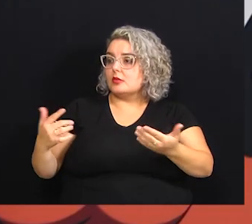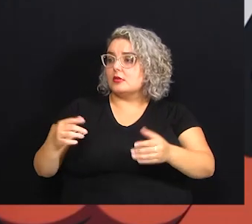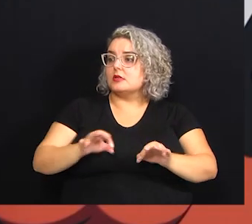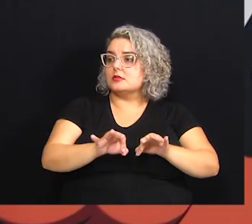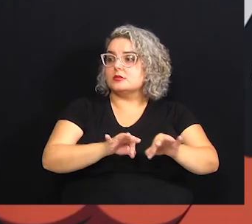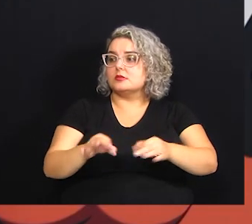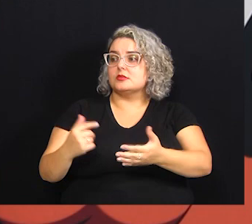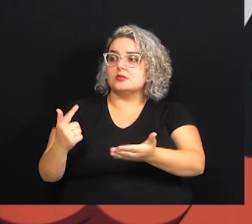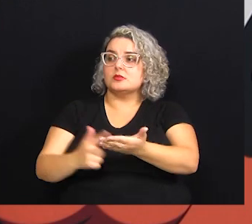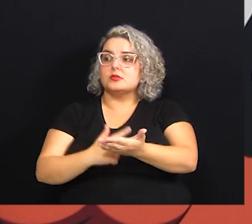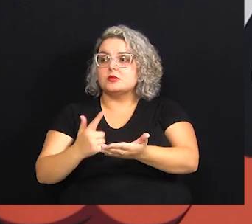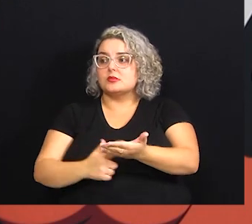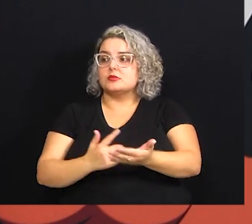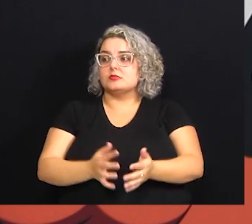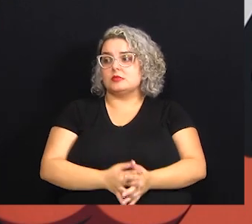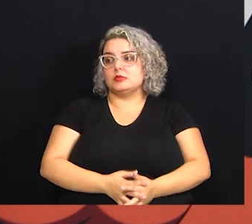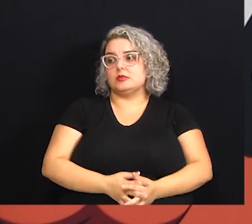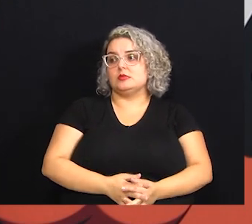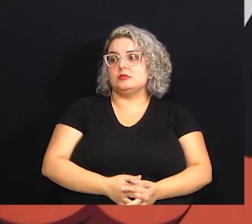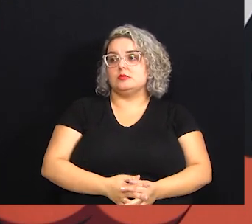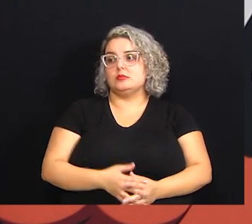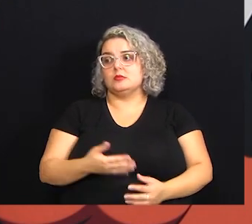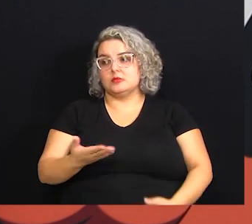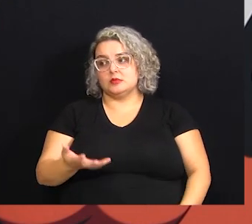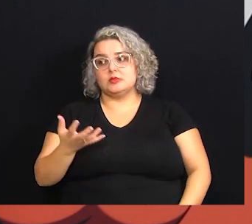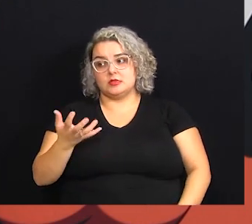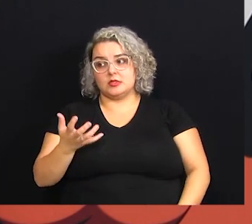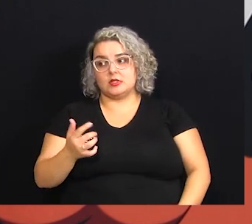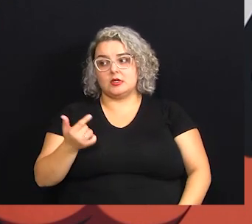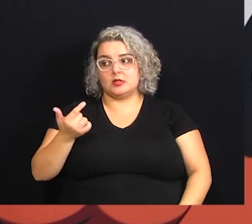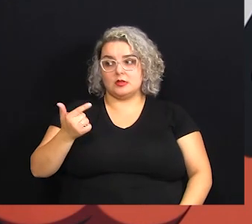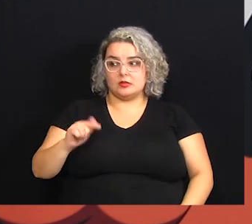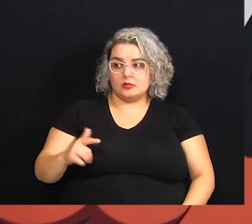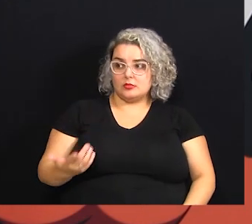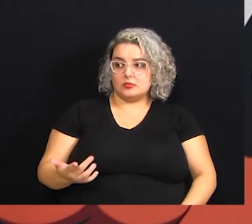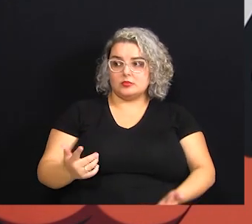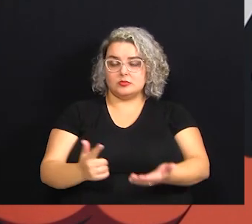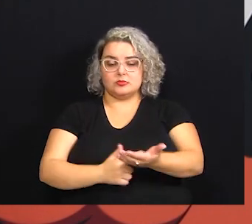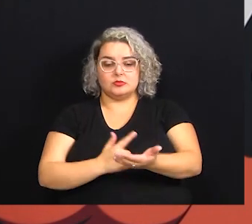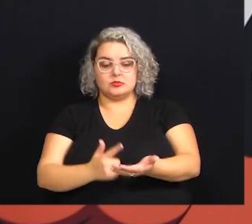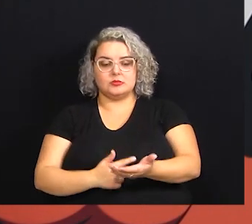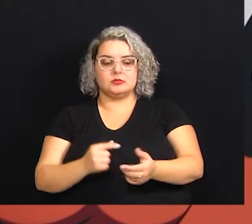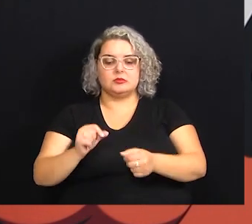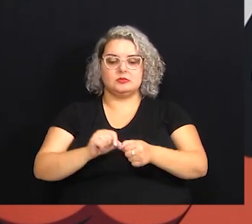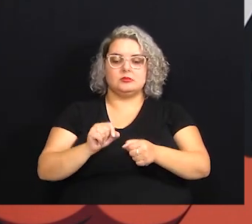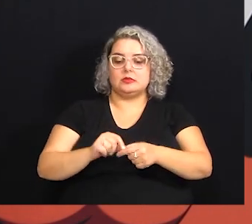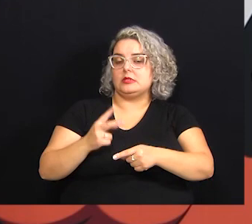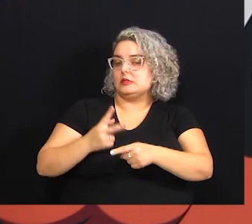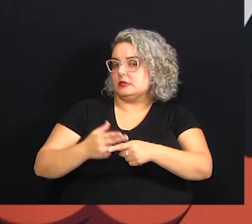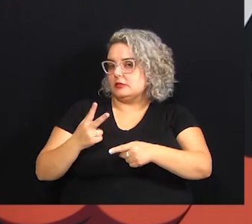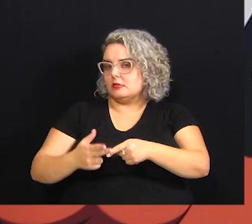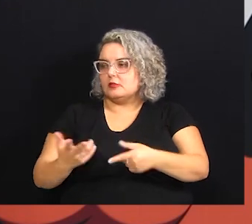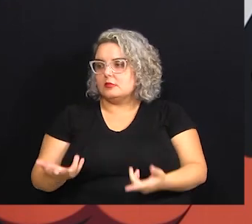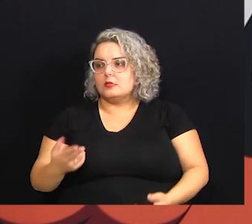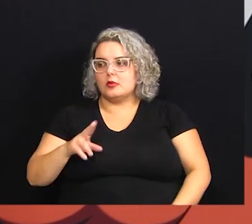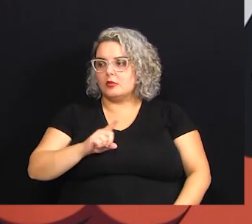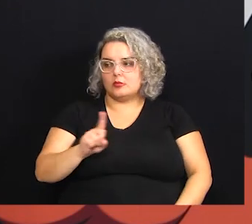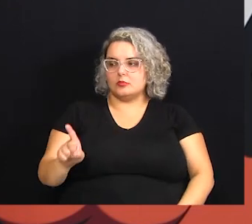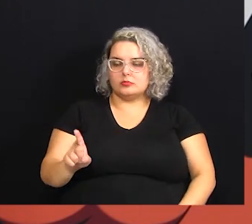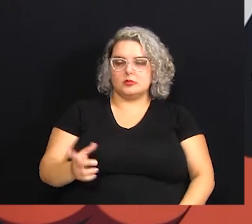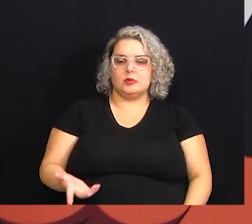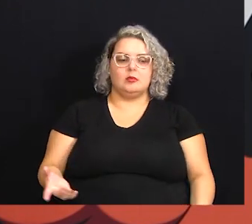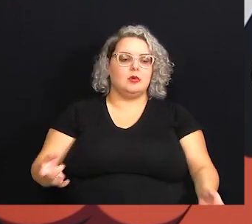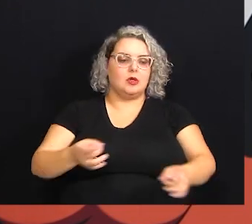com o livro? Você pretende dar continuidade, fazer uma série, ou